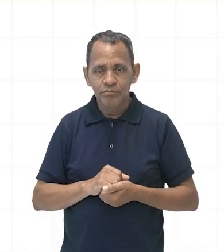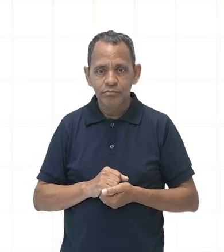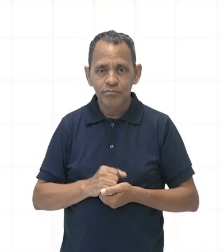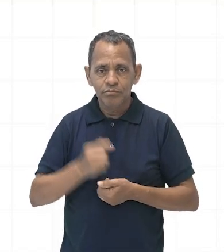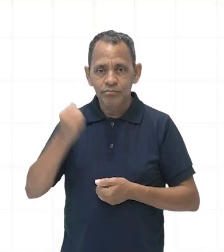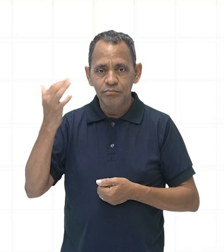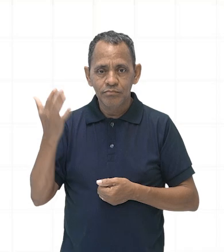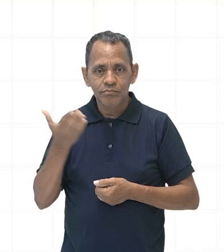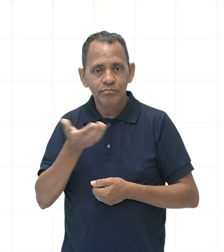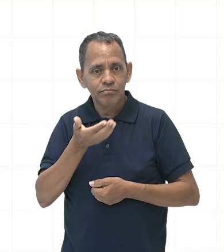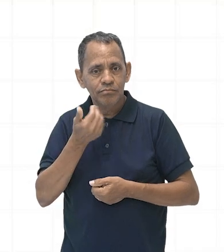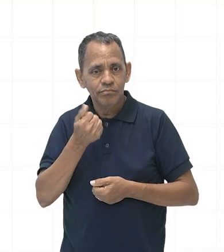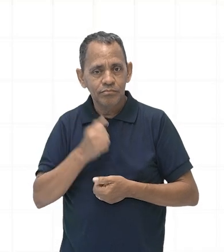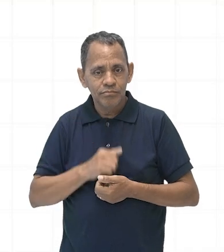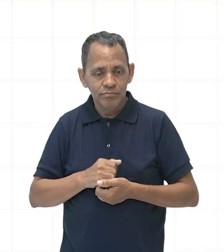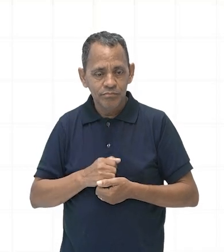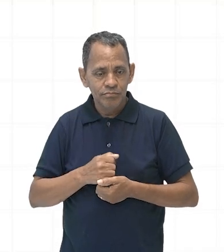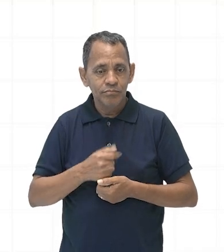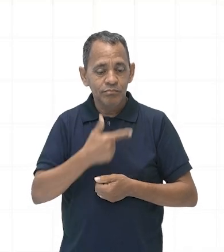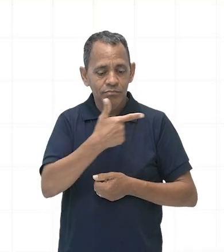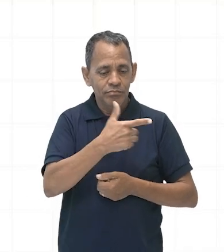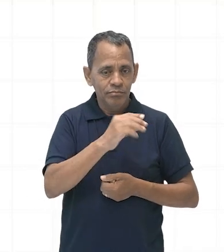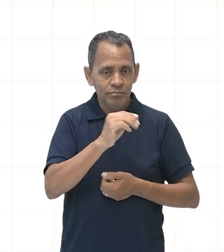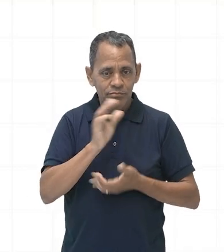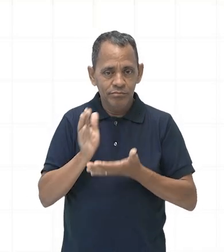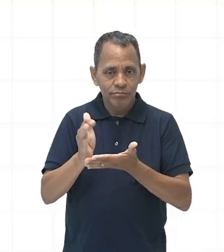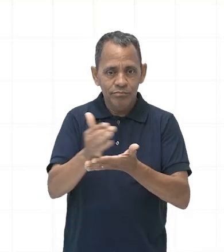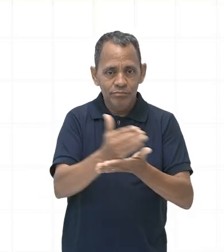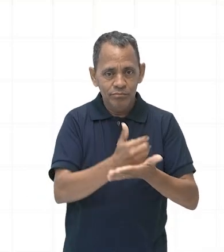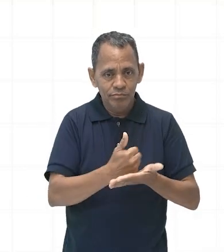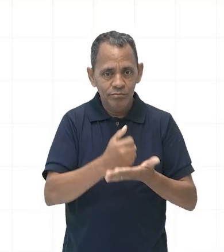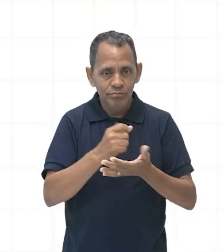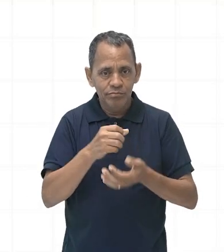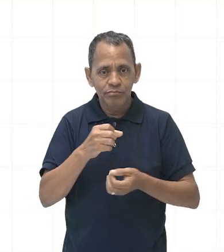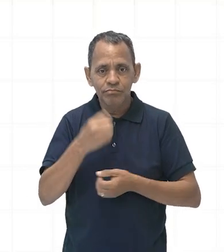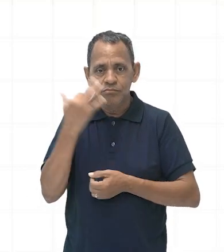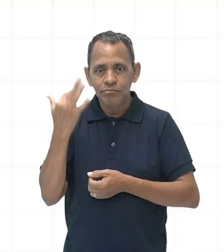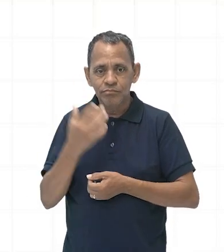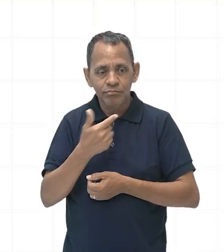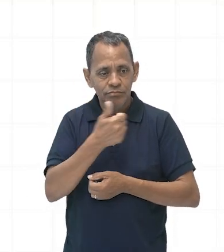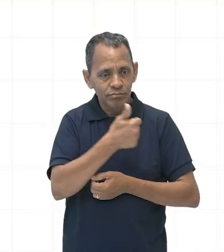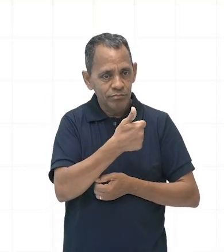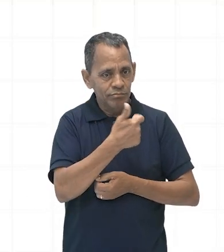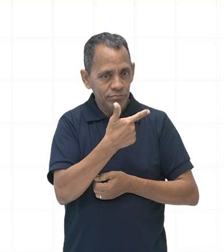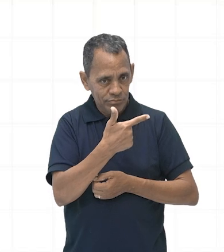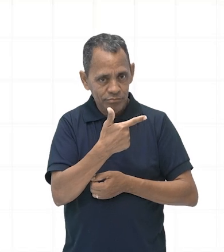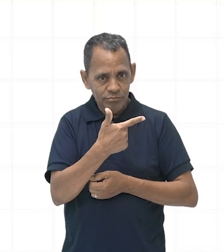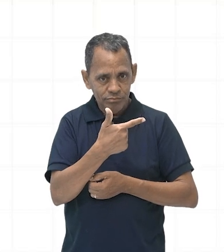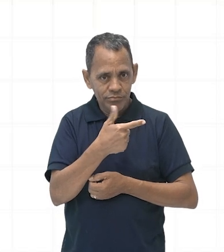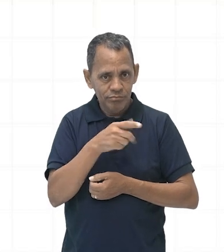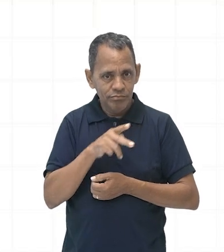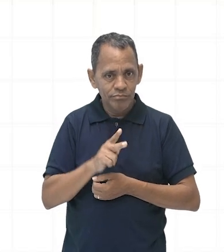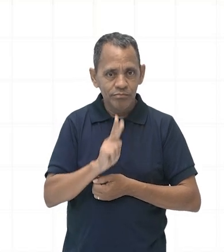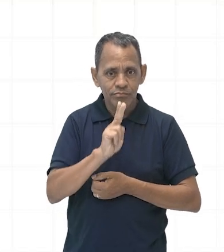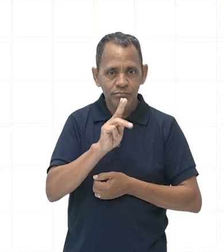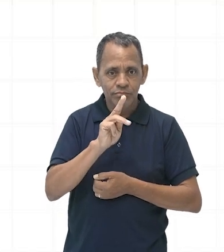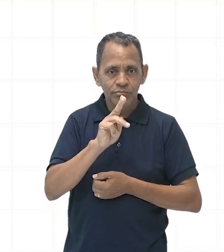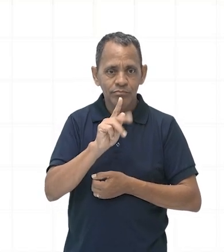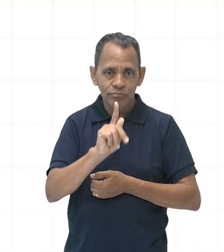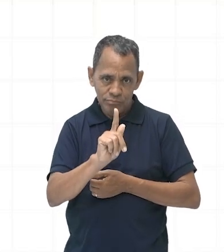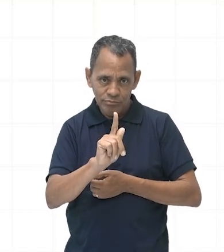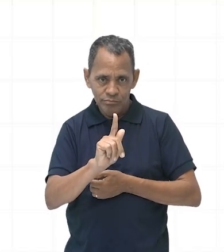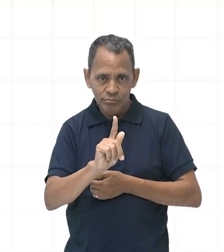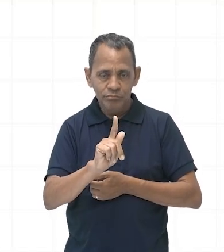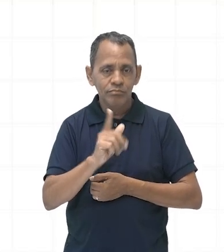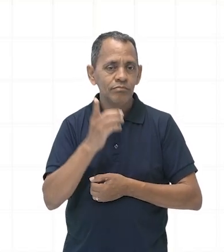esses 20, eles arrecadaram, né, 12 quilos por dia. Só que